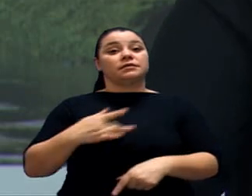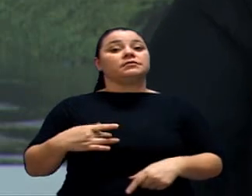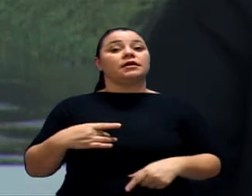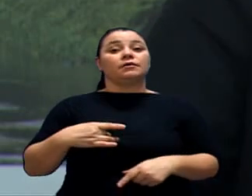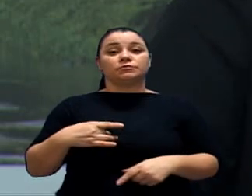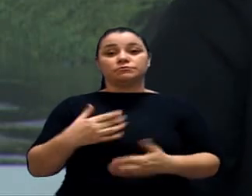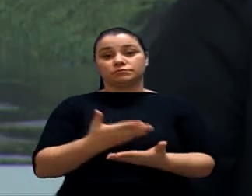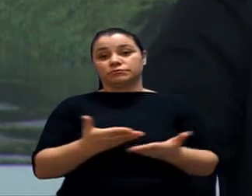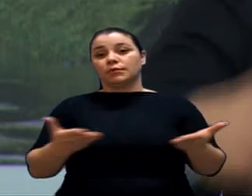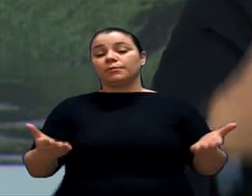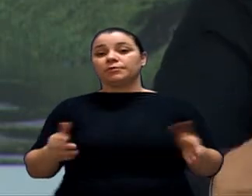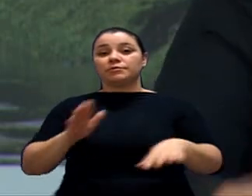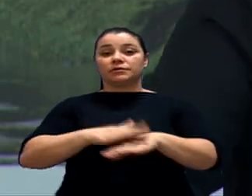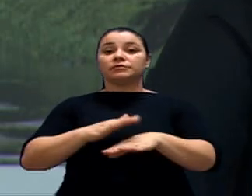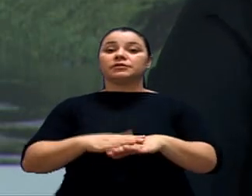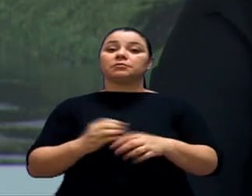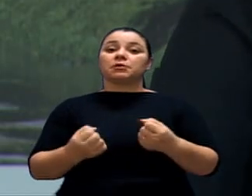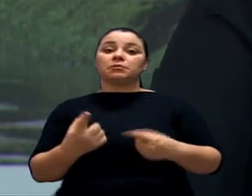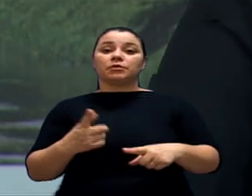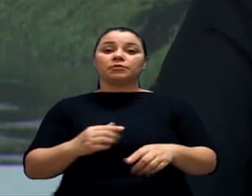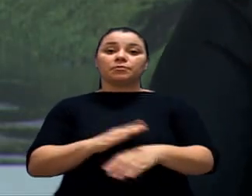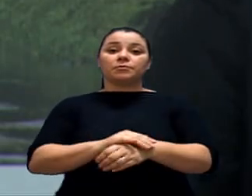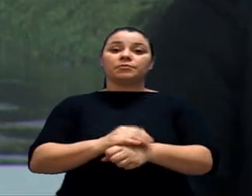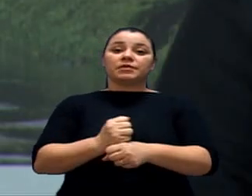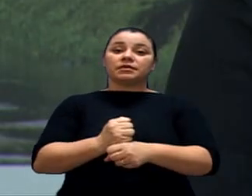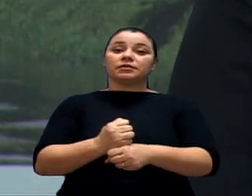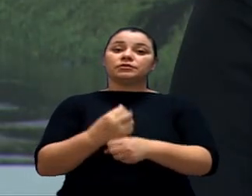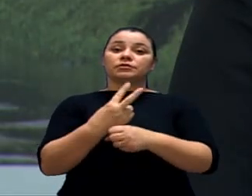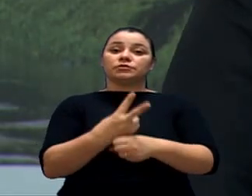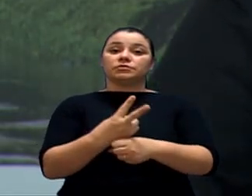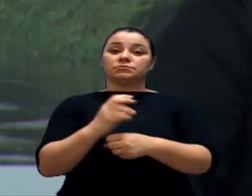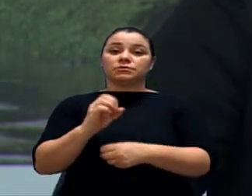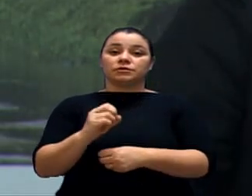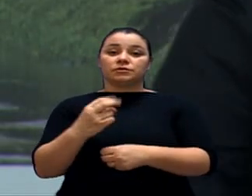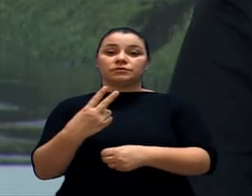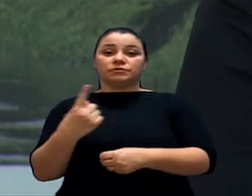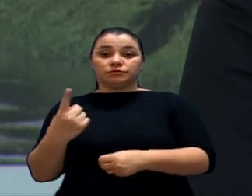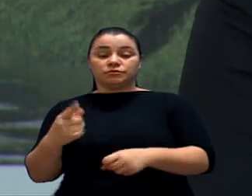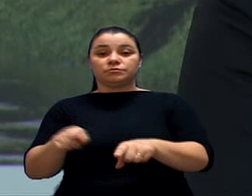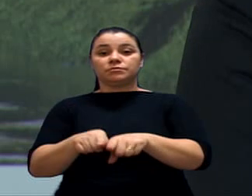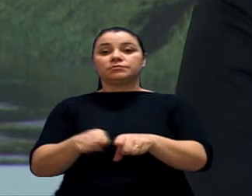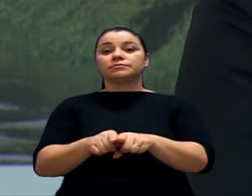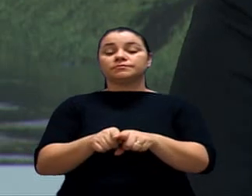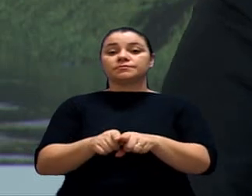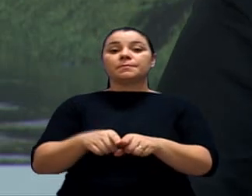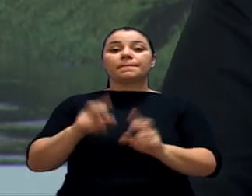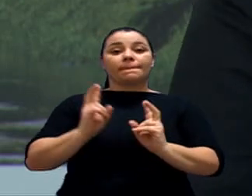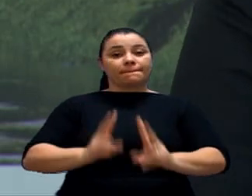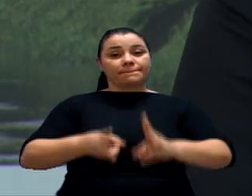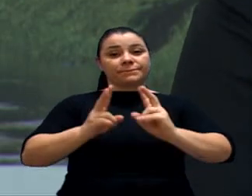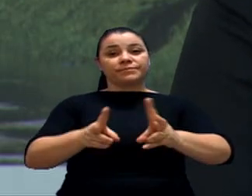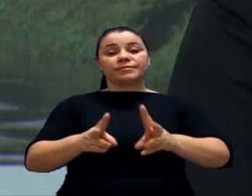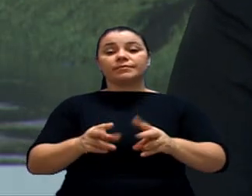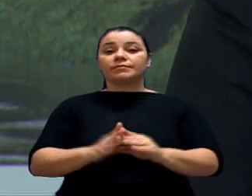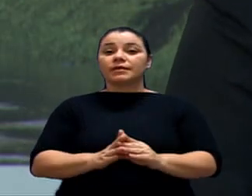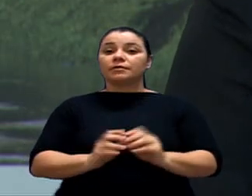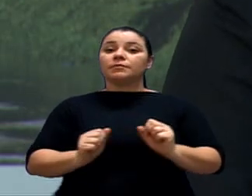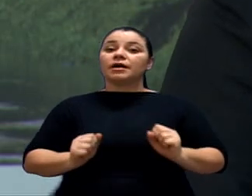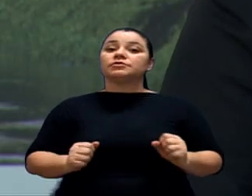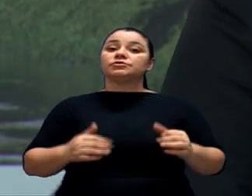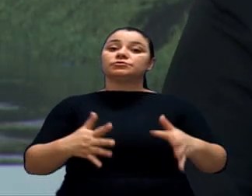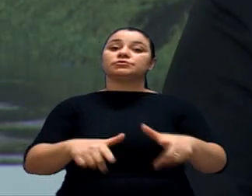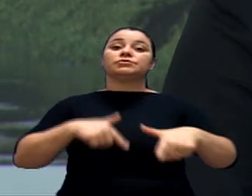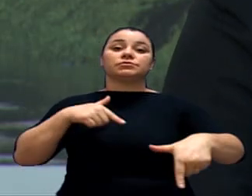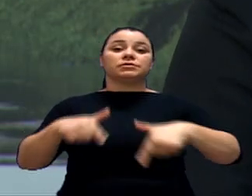pública. Fizemos aqui em 2021, não só em 2021, como uma das bandeiras que eu sempre trabalho de efetividade